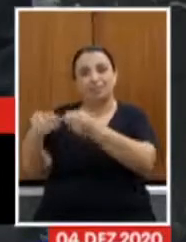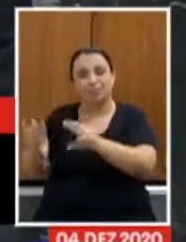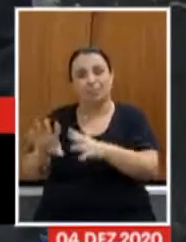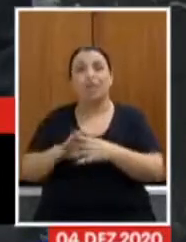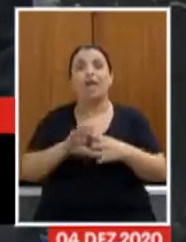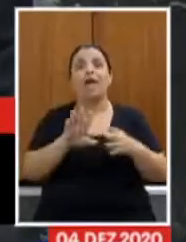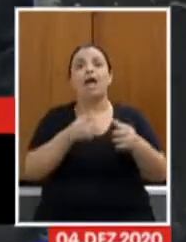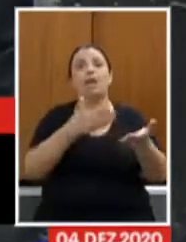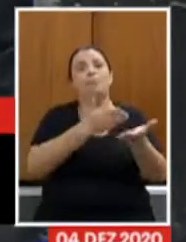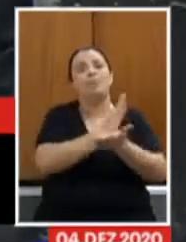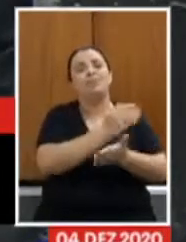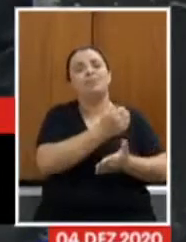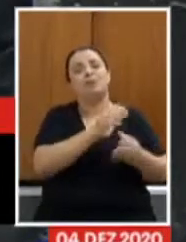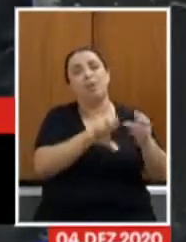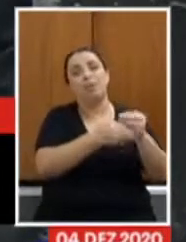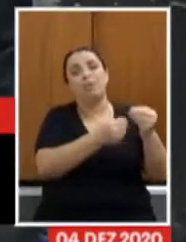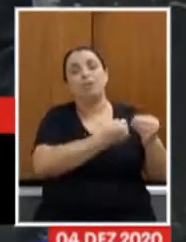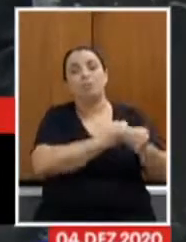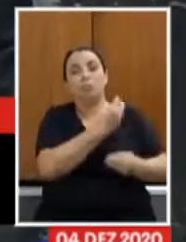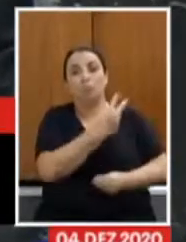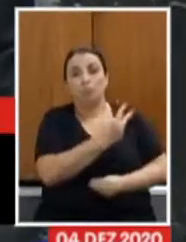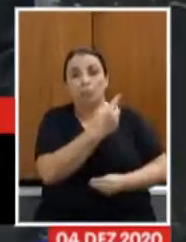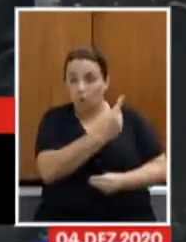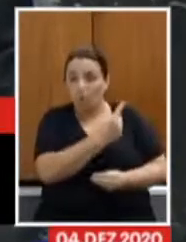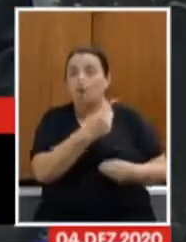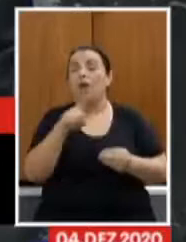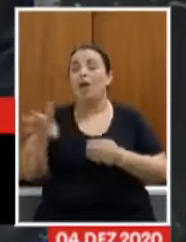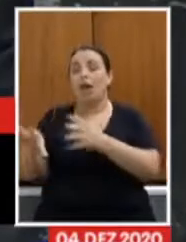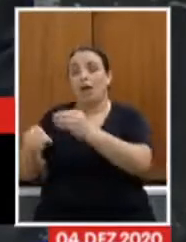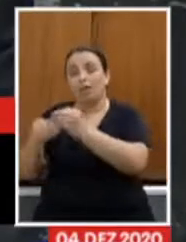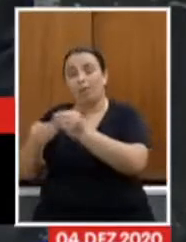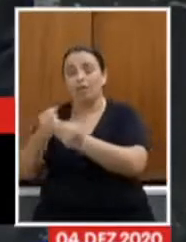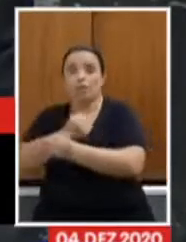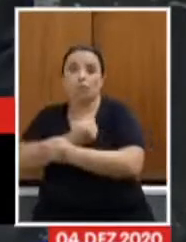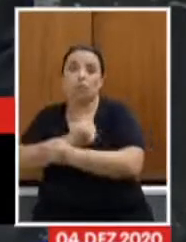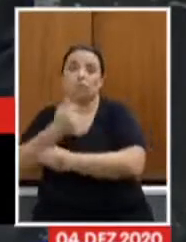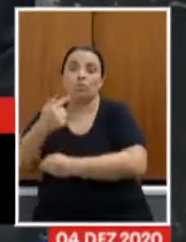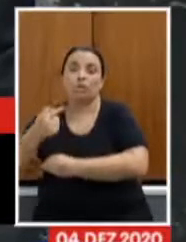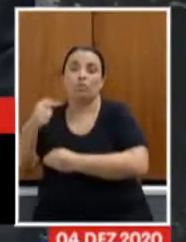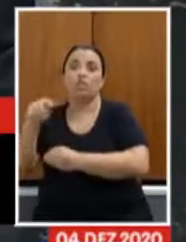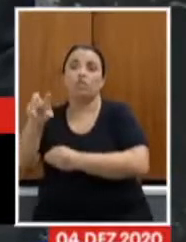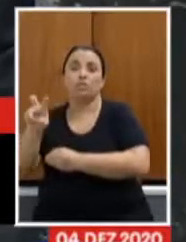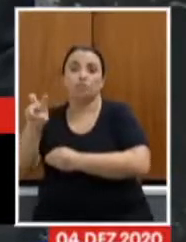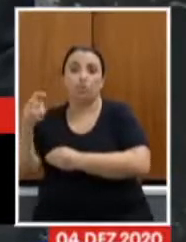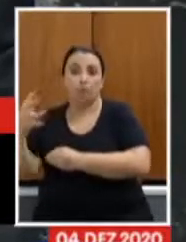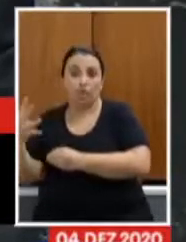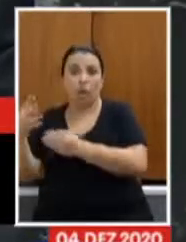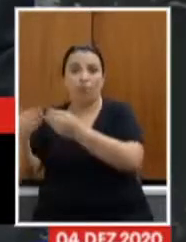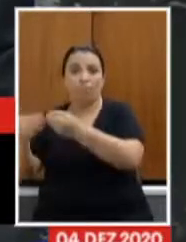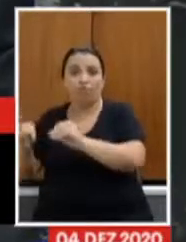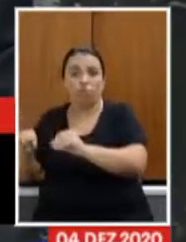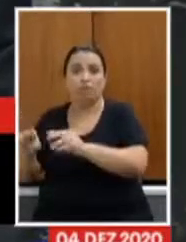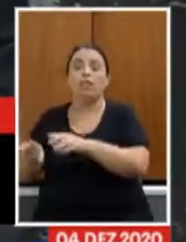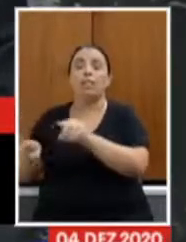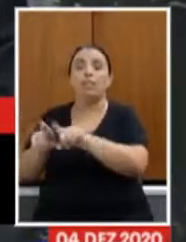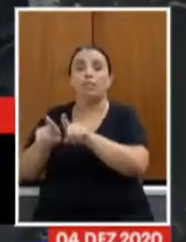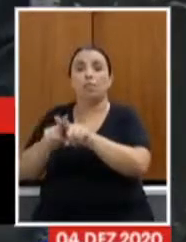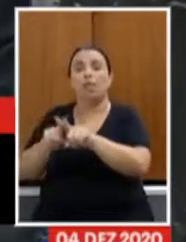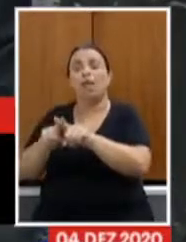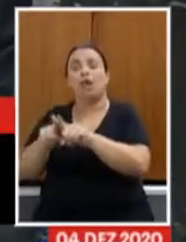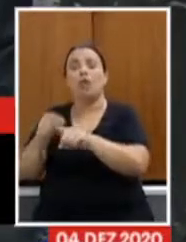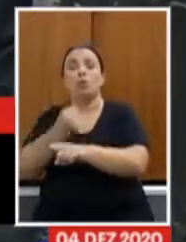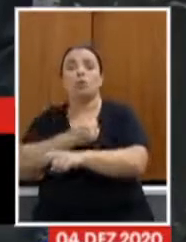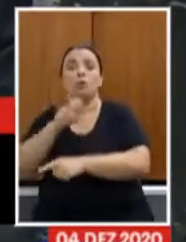as emendas número 7 e 54 ficam prejudicadas, respectivamente, as emendas números 8 e